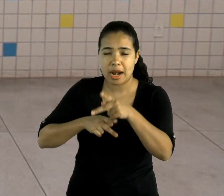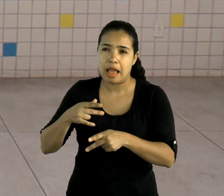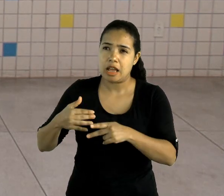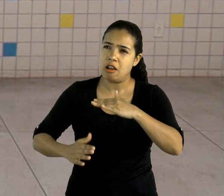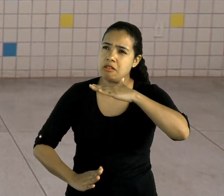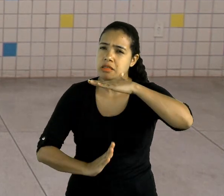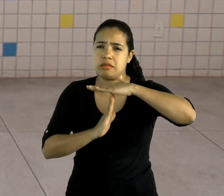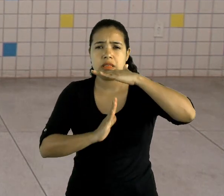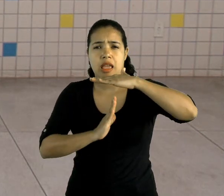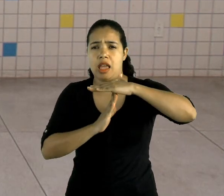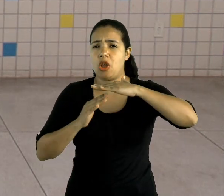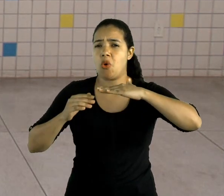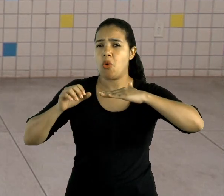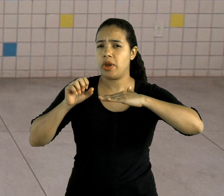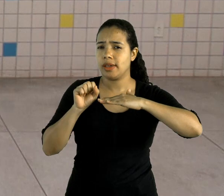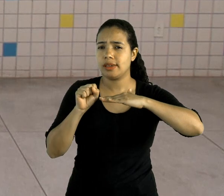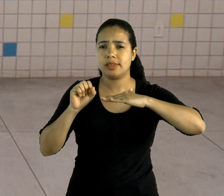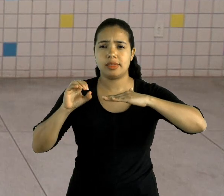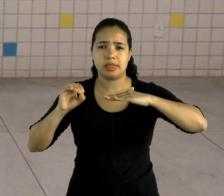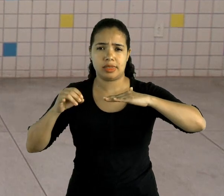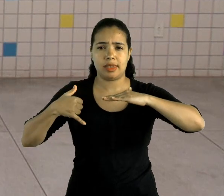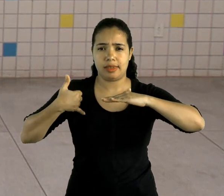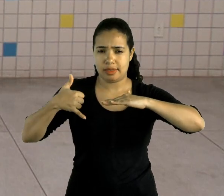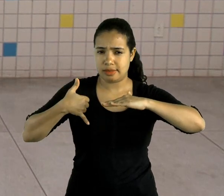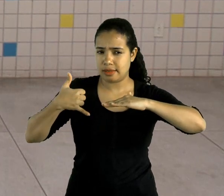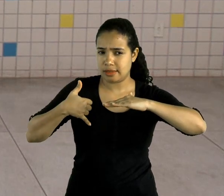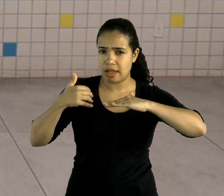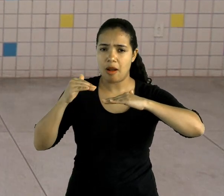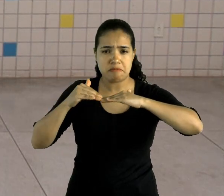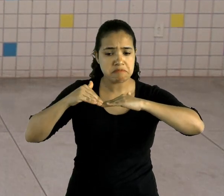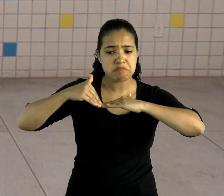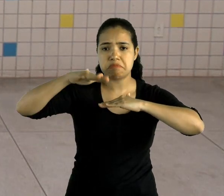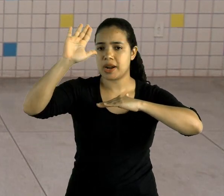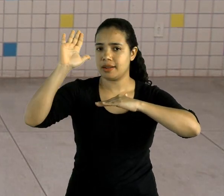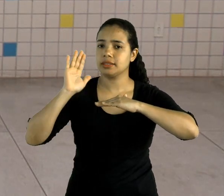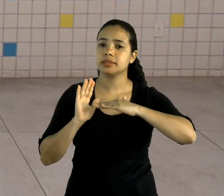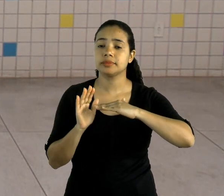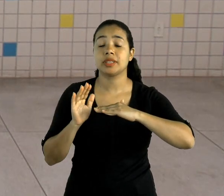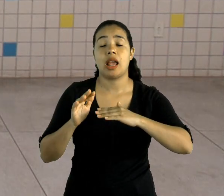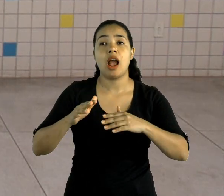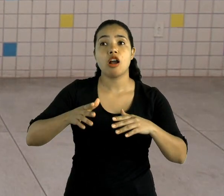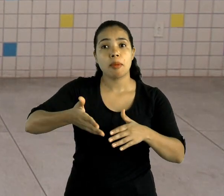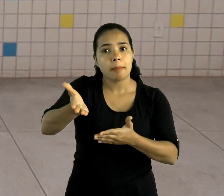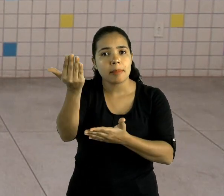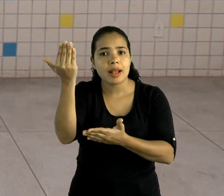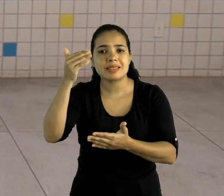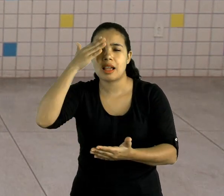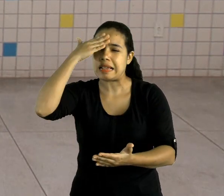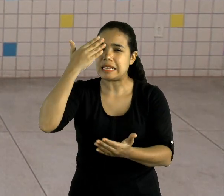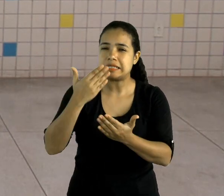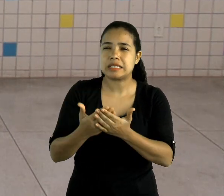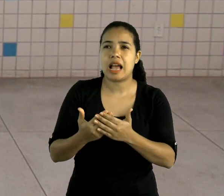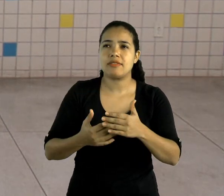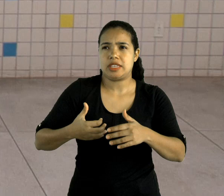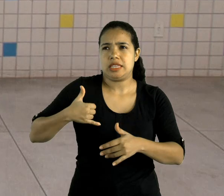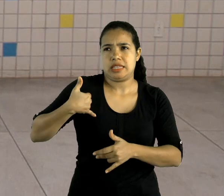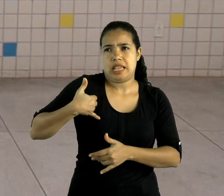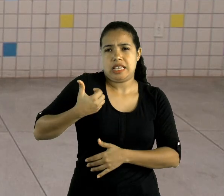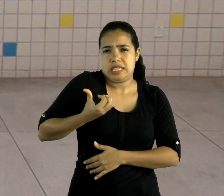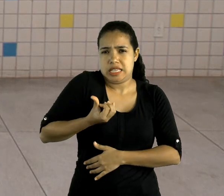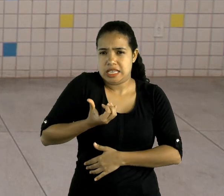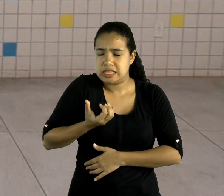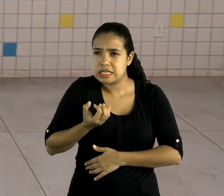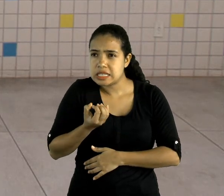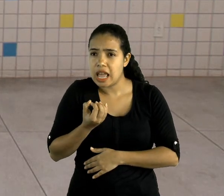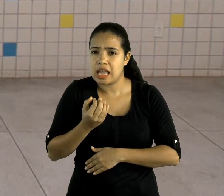anos ou até bem mais que 80 anos. Antes, acreditava-se que uma pessoa com 60 anos, e tinha essa ideia, que uma pessoa